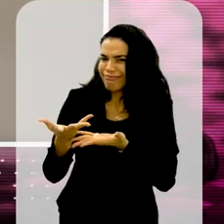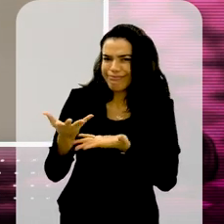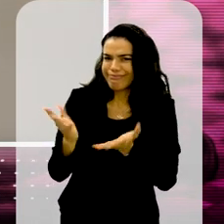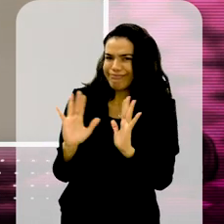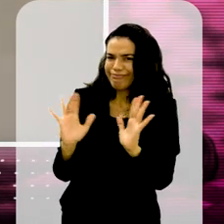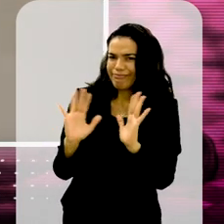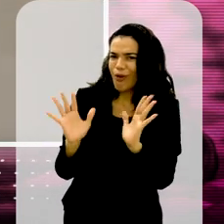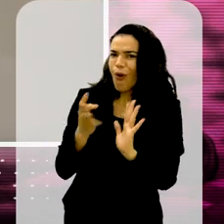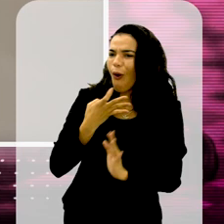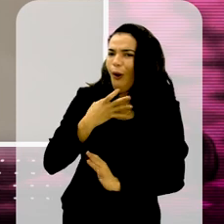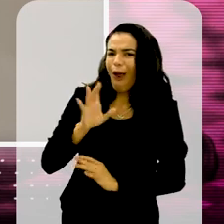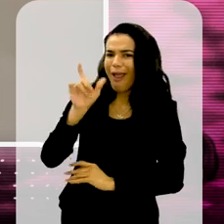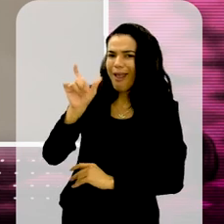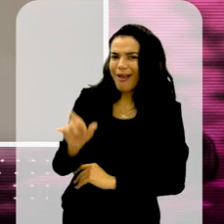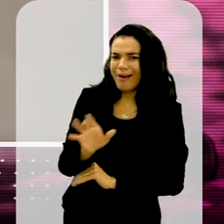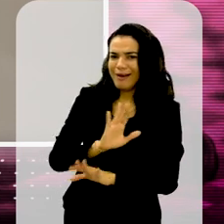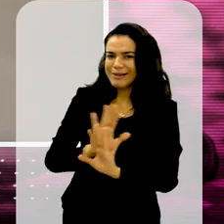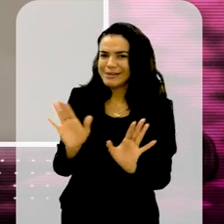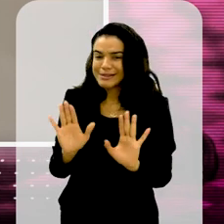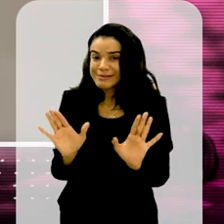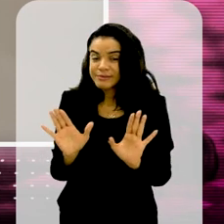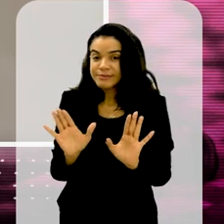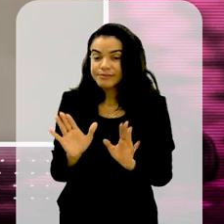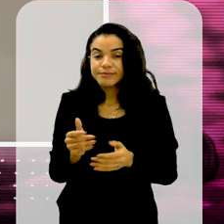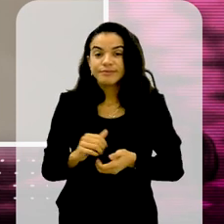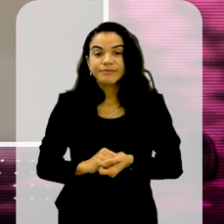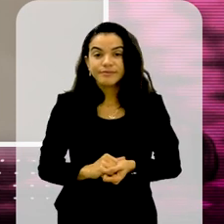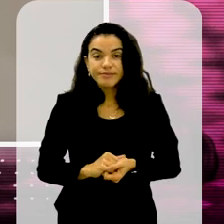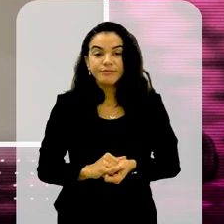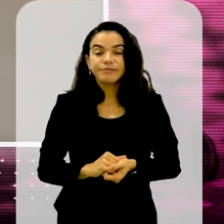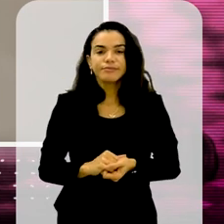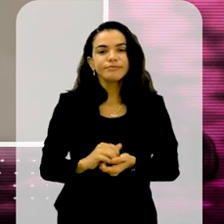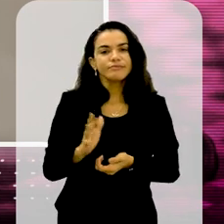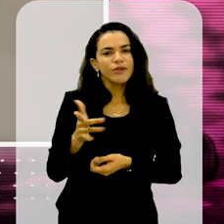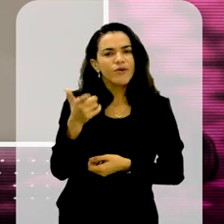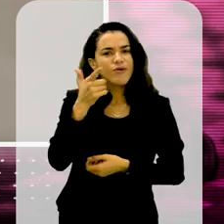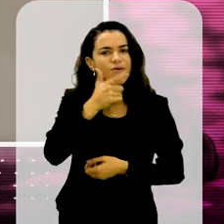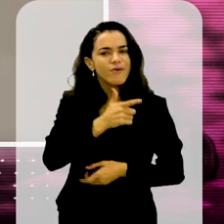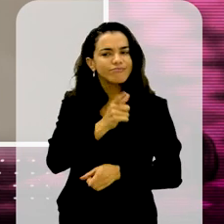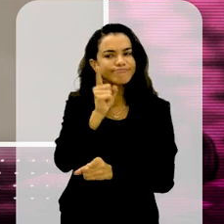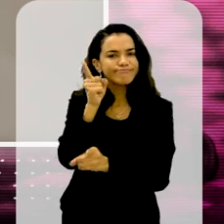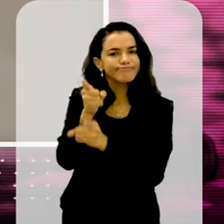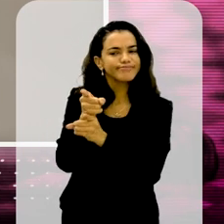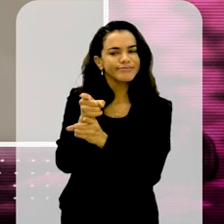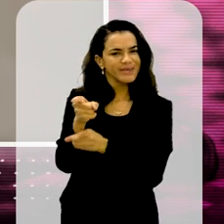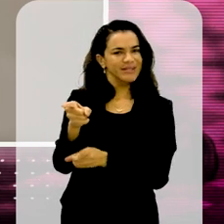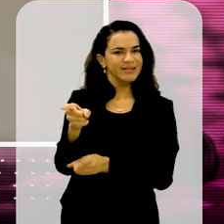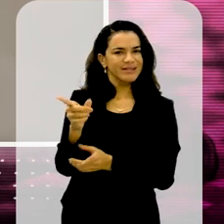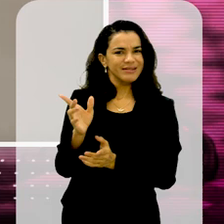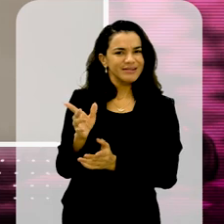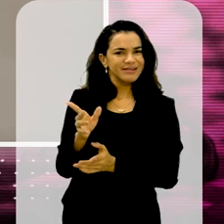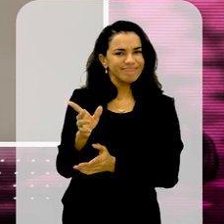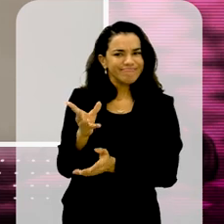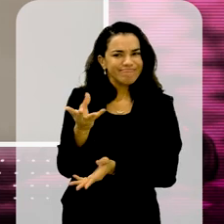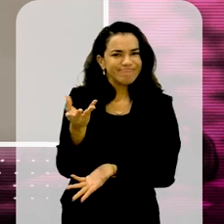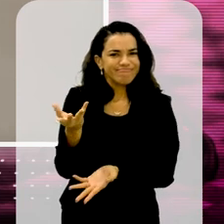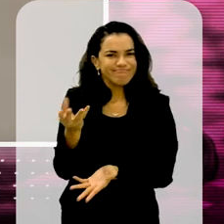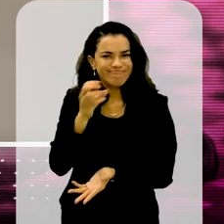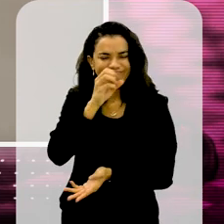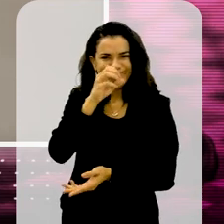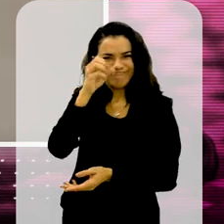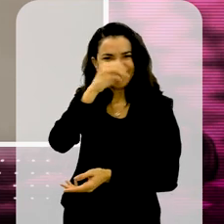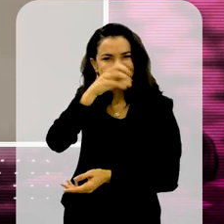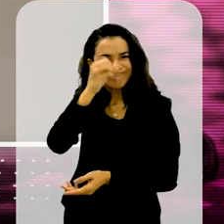sensação que o ofensor tem. Então, uma vez que você conseguiu identificar, né, que você está nessa condição